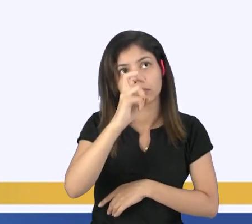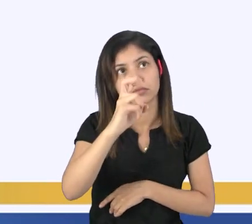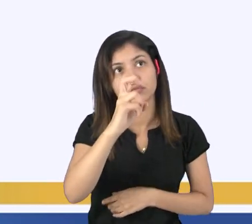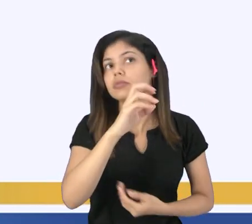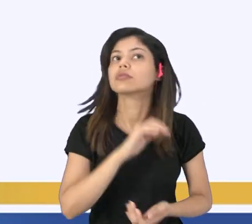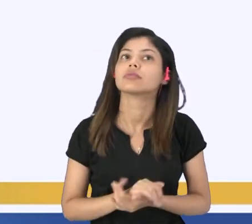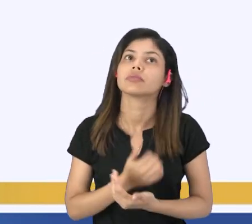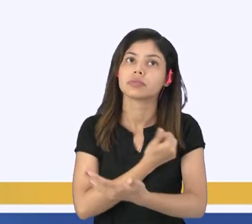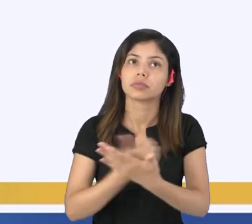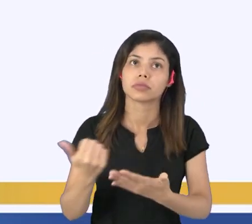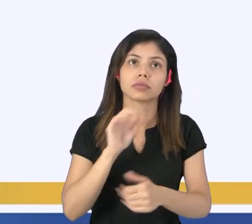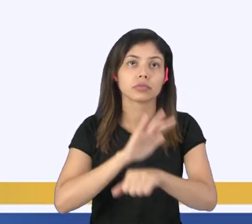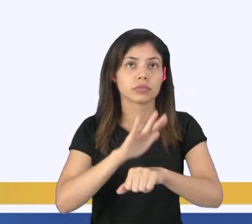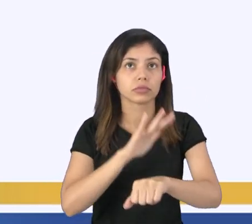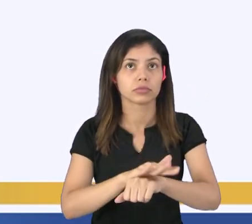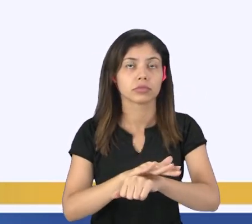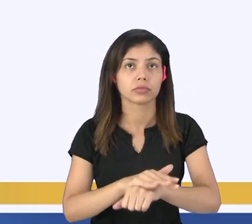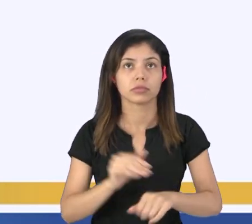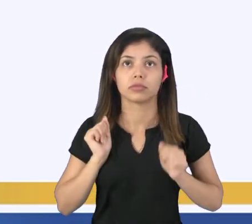que vão ajudar na execução